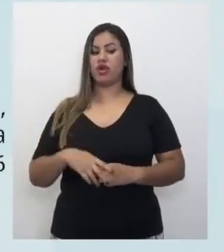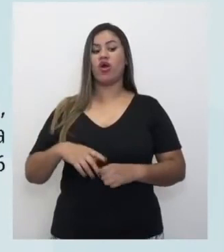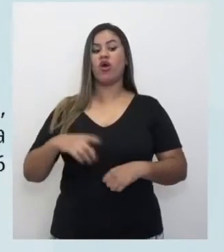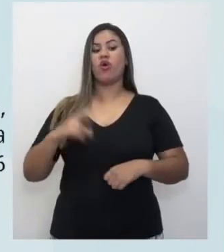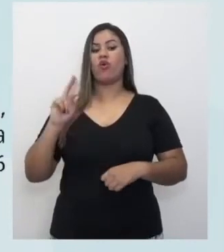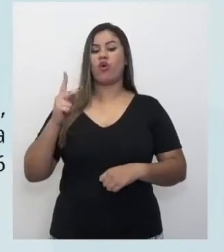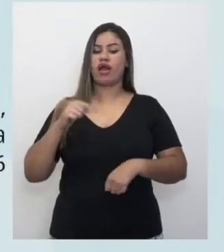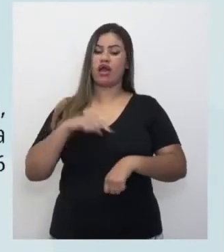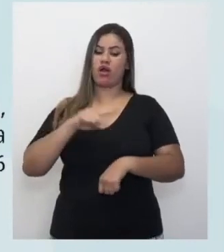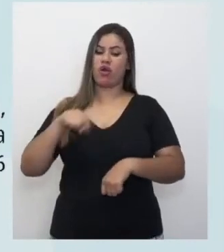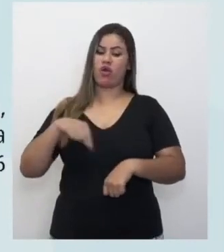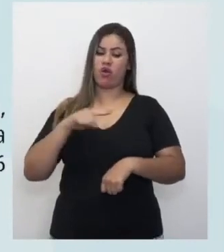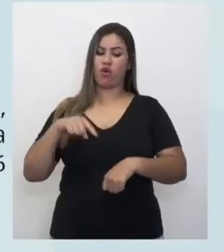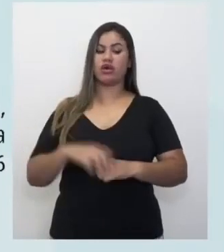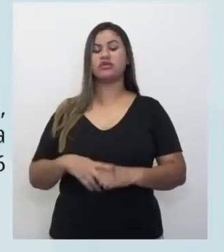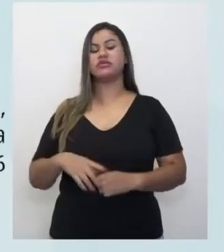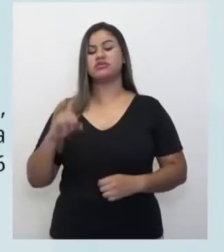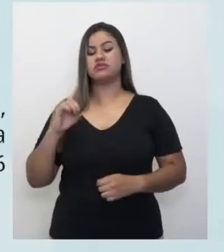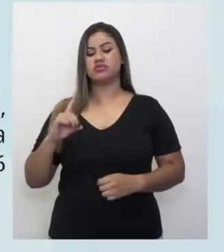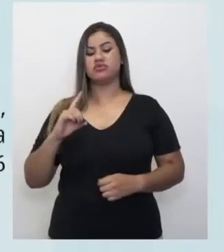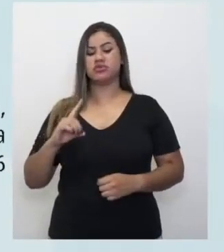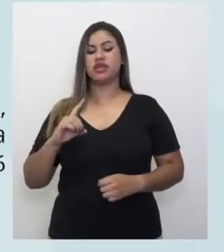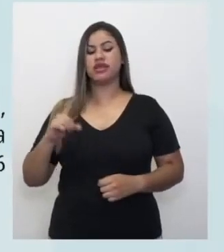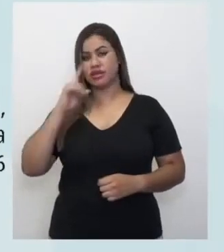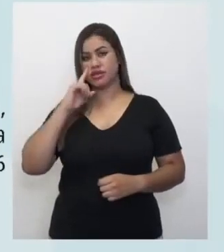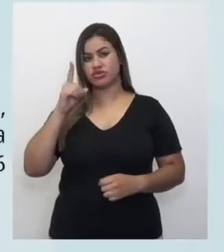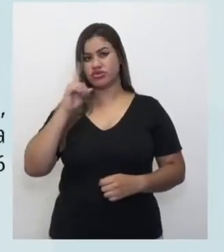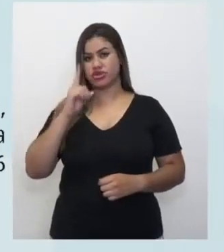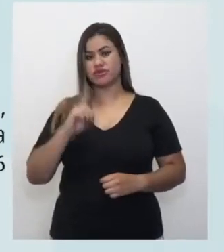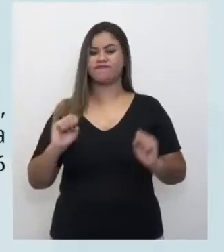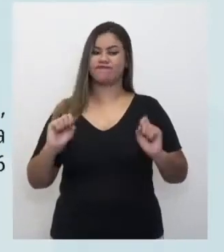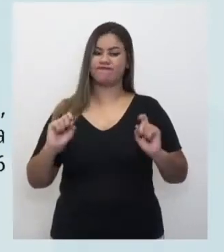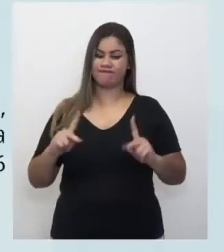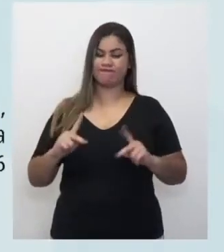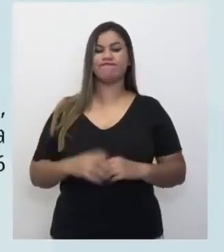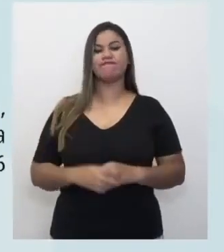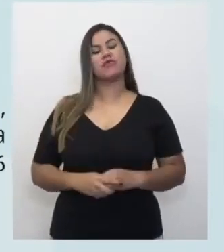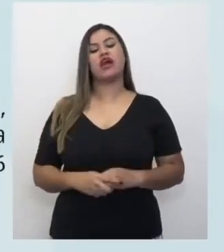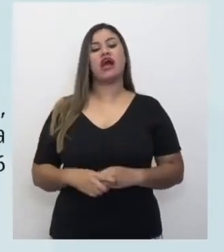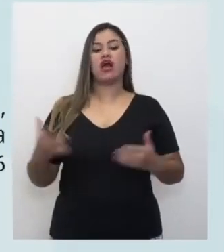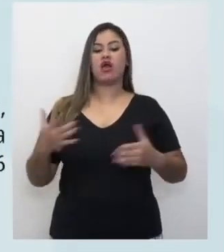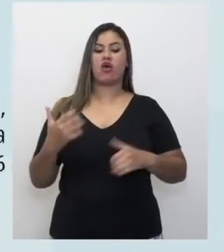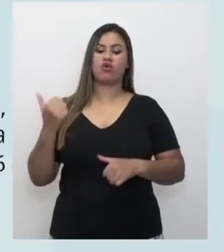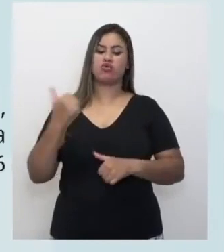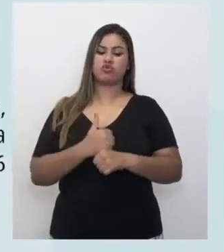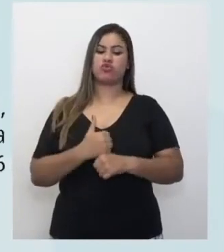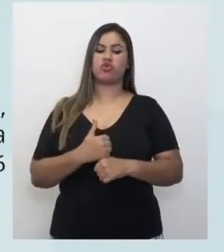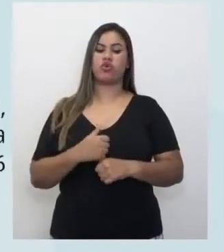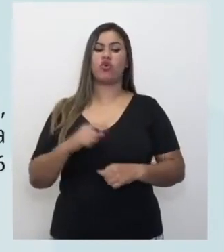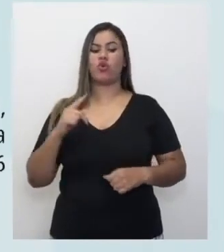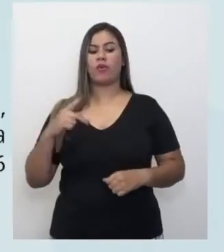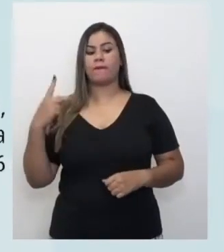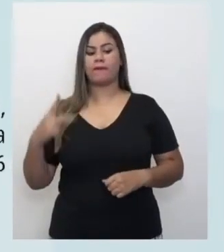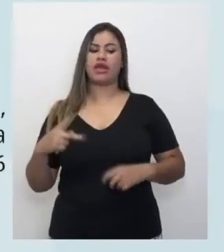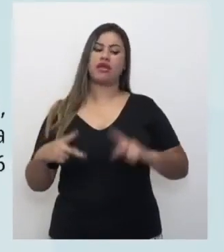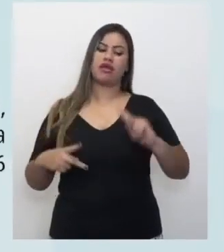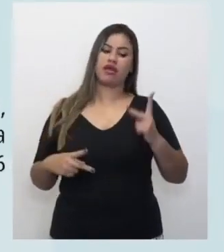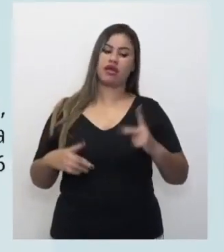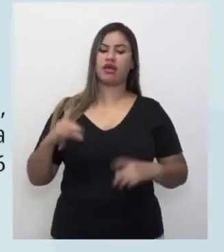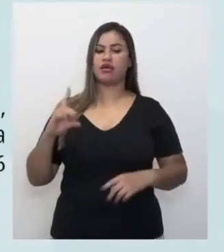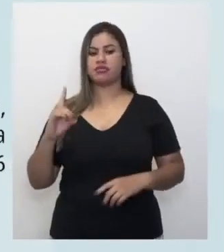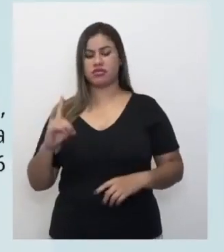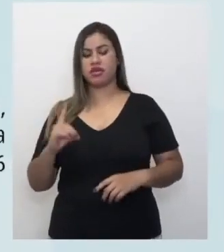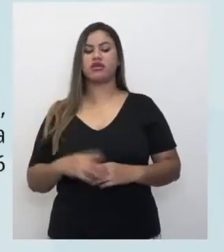aparelho funciona. E o D é o número de dias. Tudo bem? A gente vai substituir o valor do P, do H, do D,